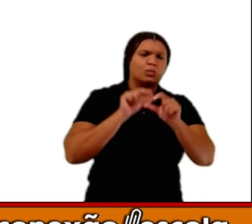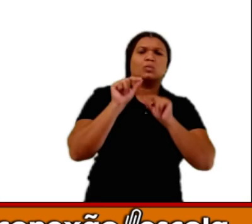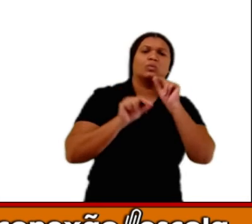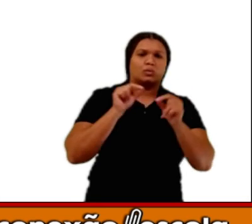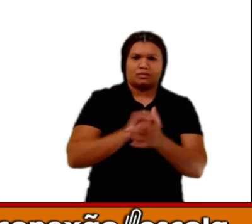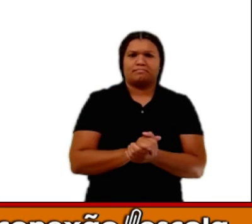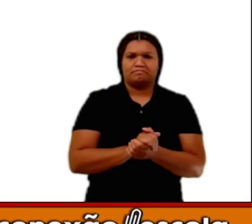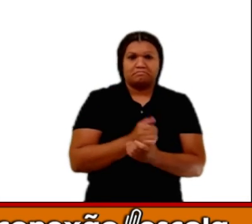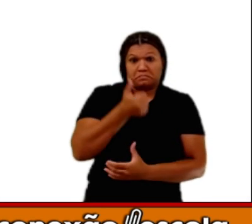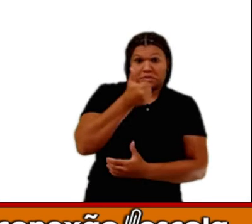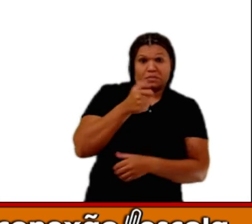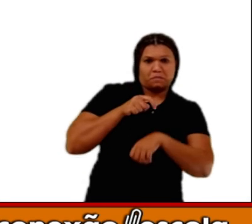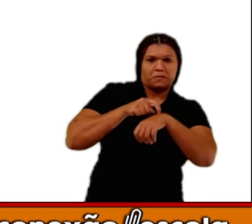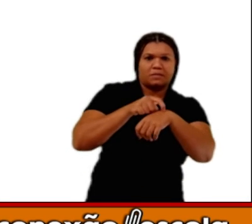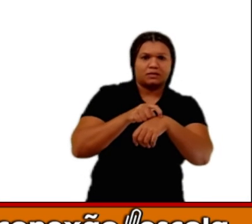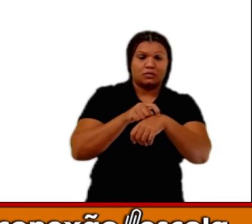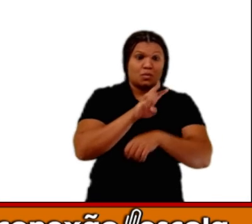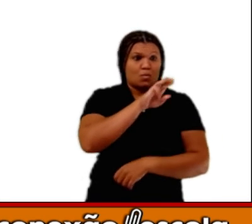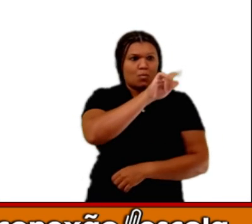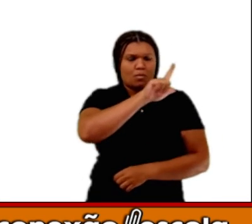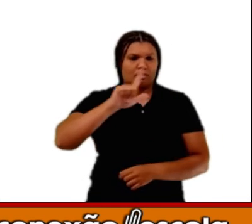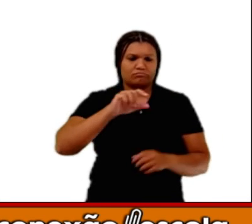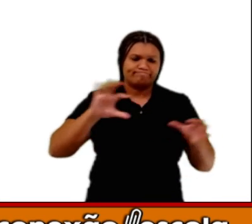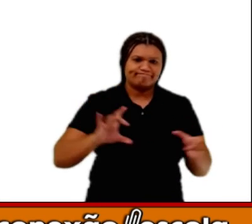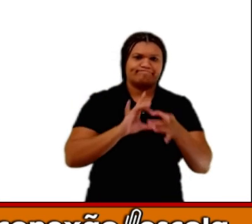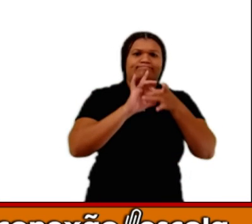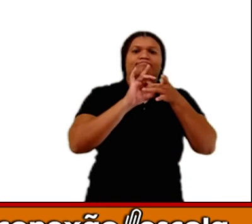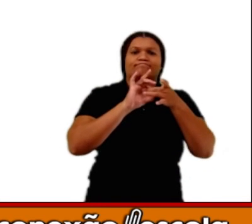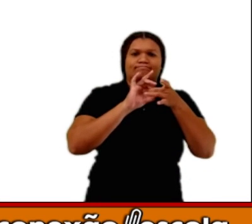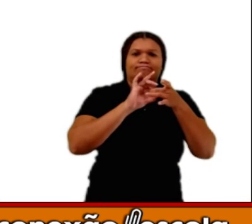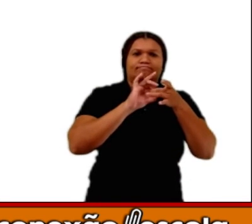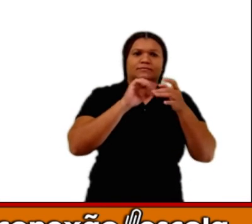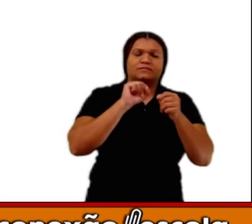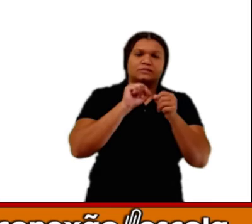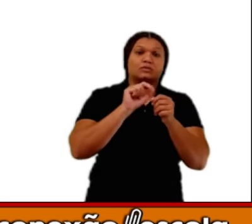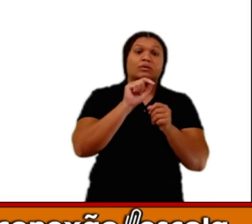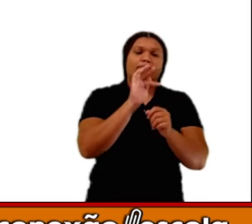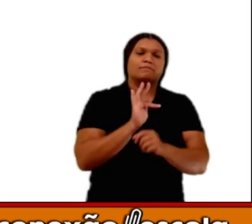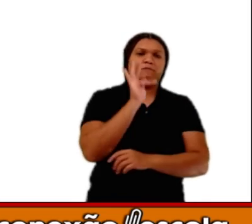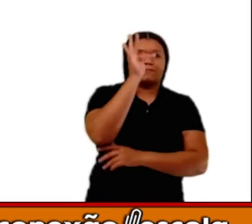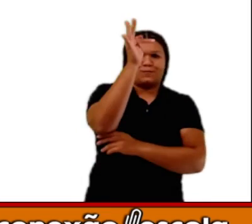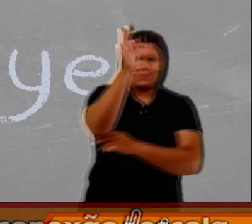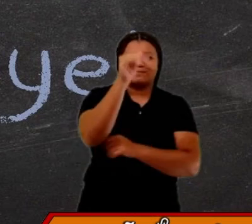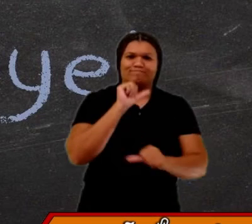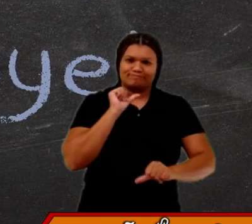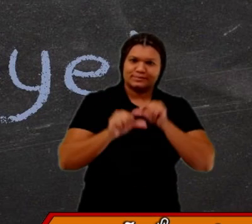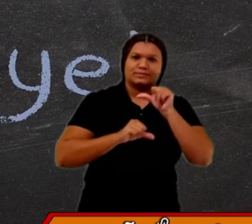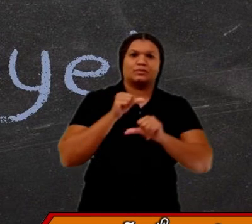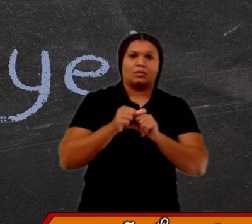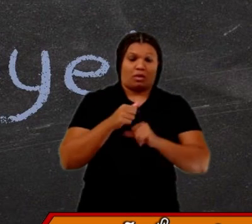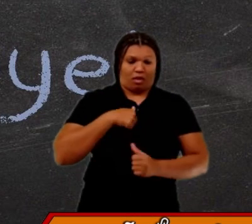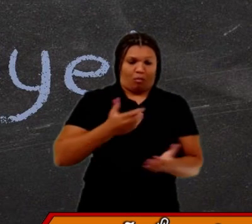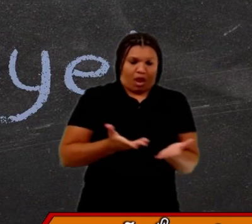por exemplo aí na primeira fase ele conjugou o verbo estudar no futuro então ao invés de